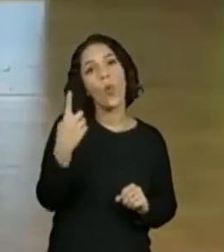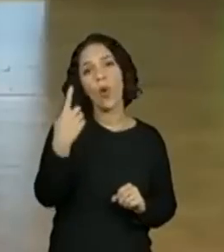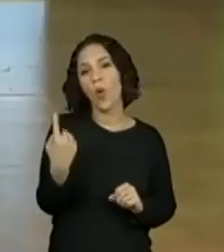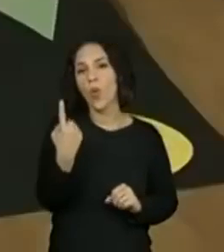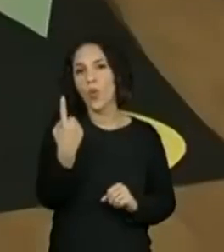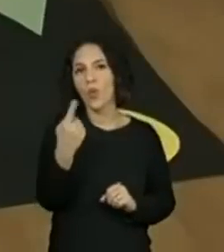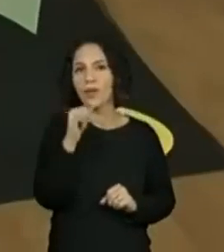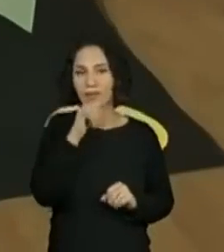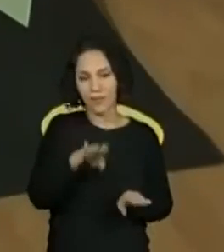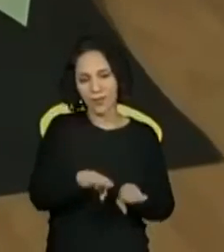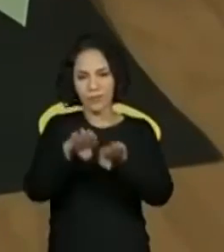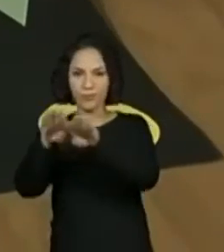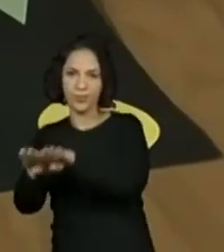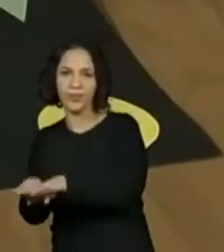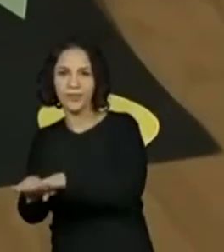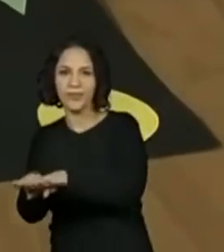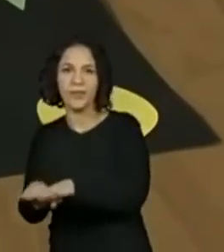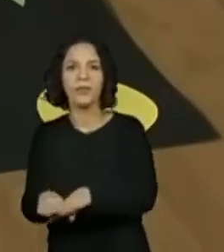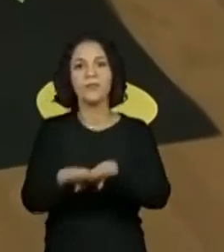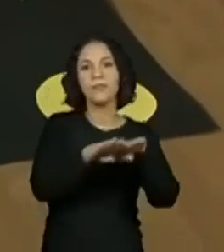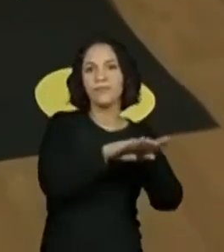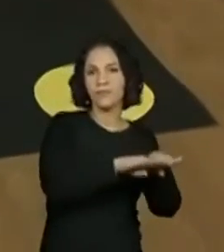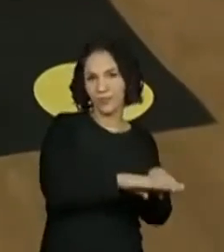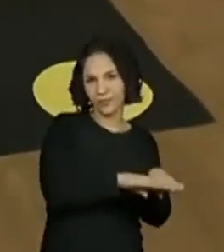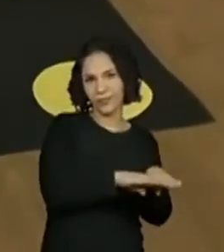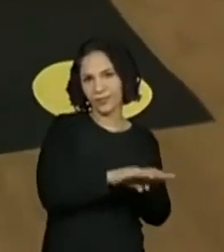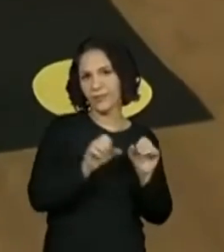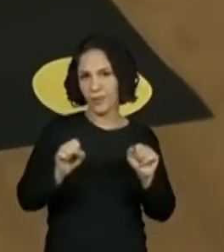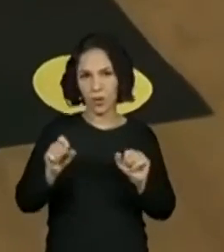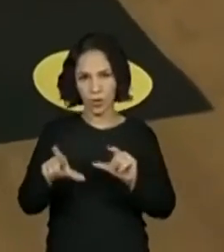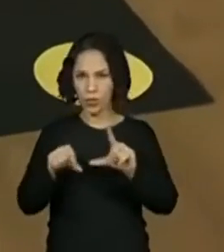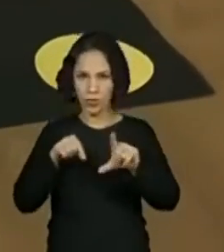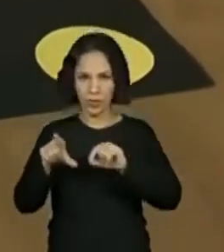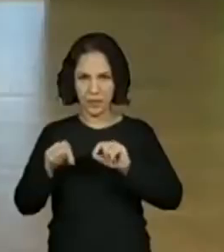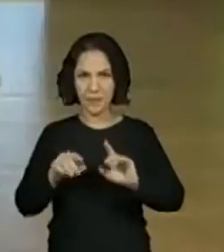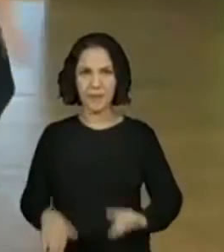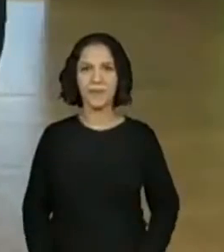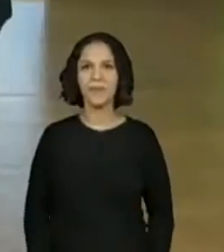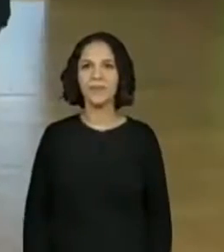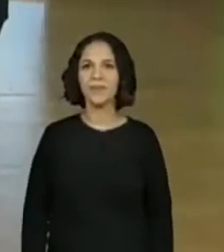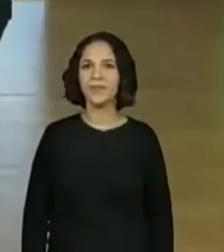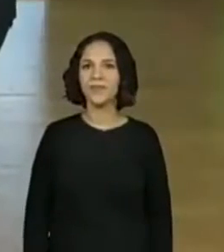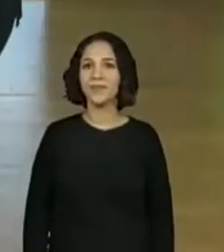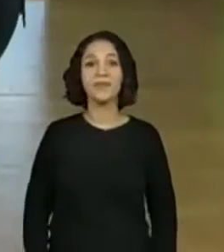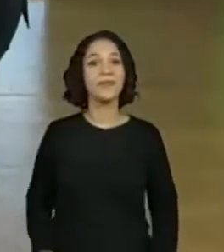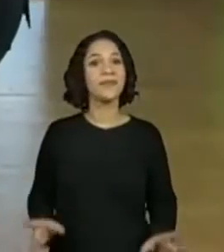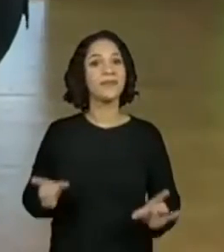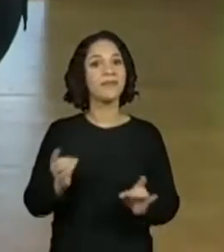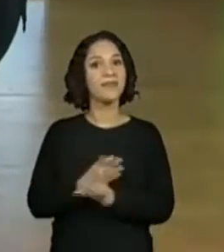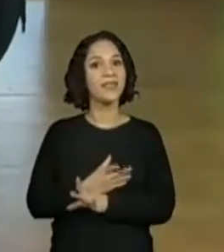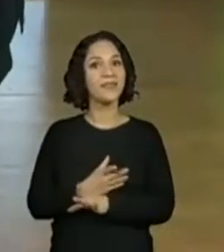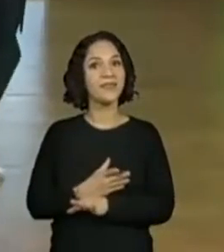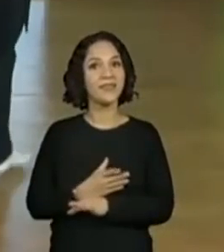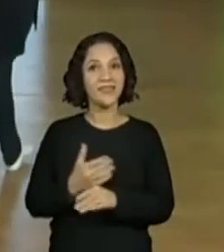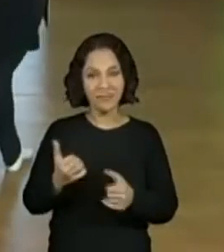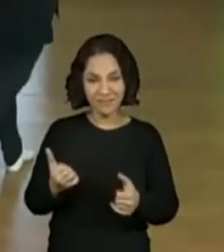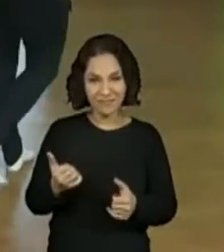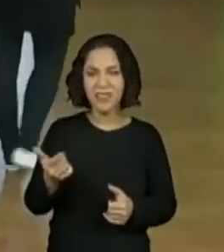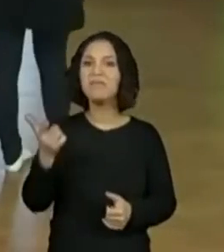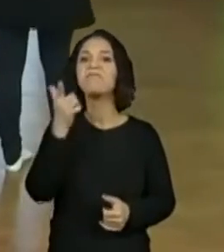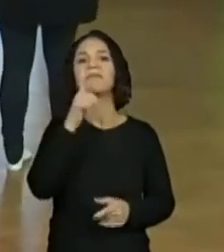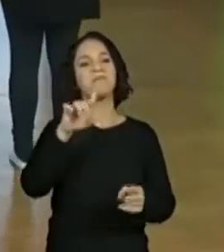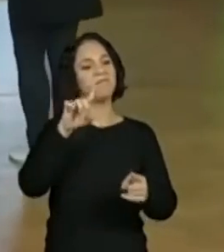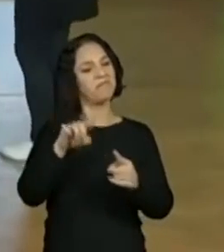cada, né? Aí vai de cada um. E pronto. Acho que passei por todos. Cumpriu